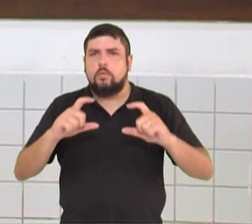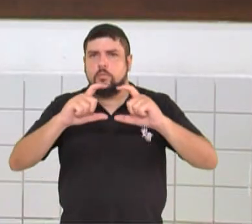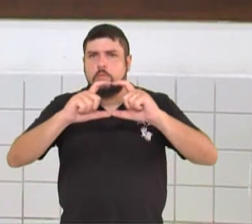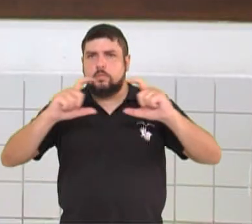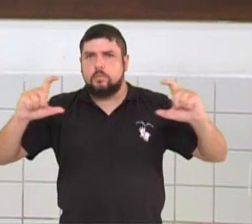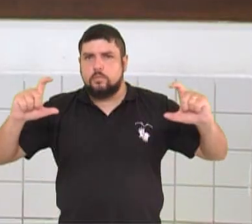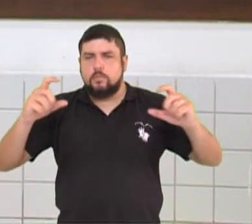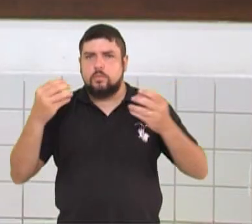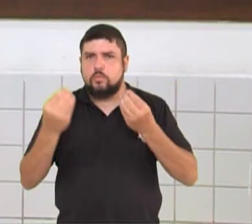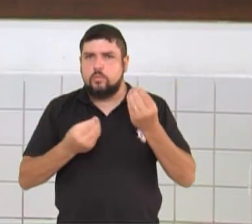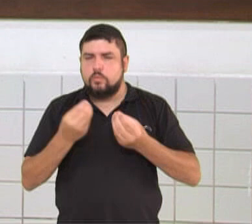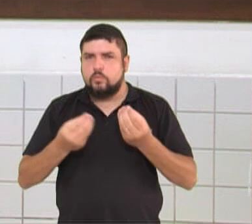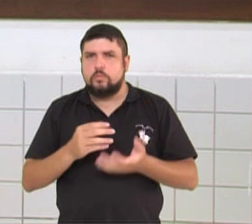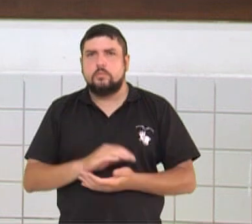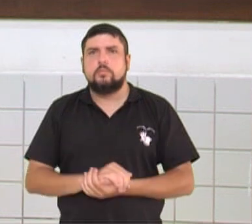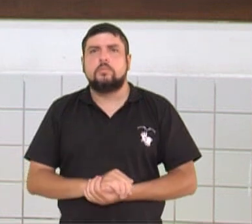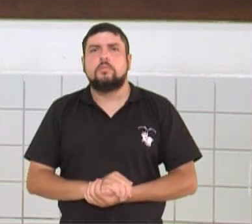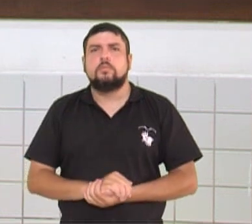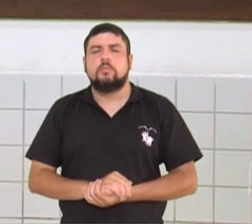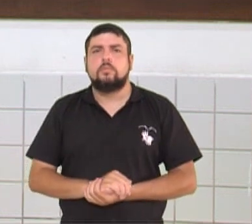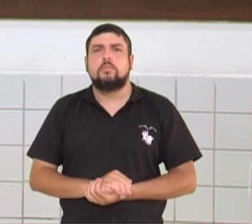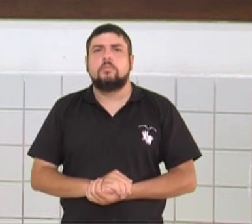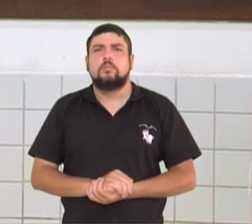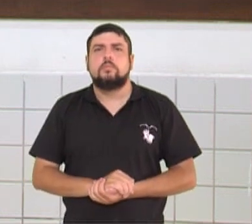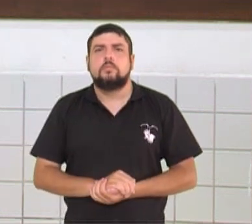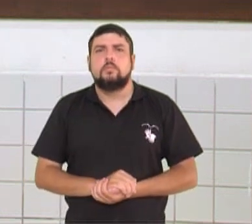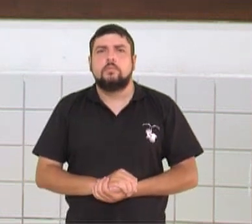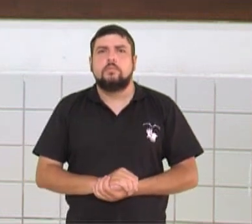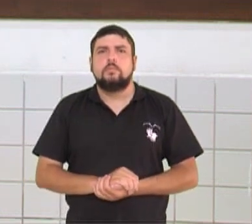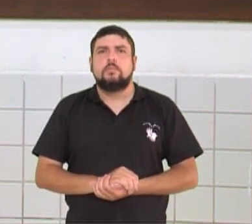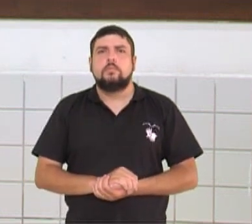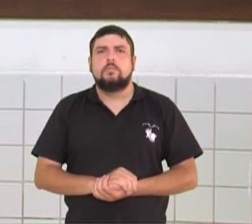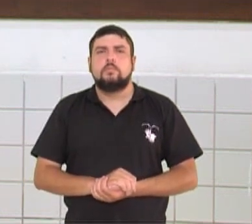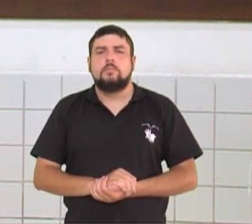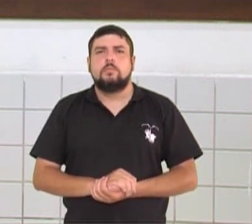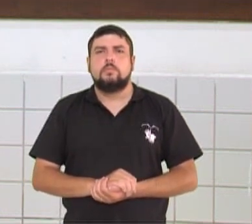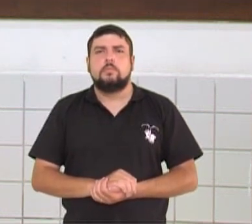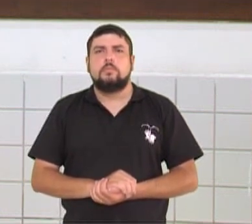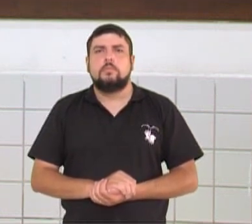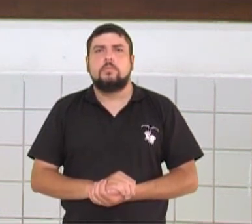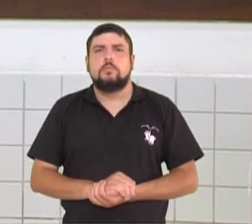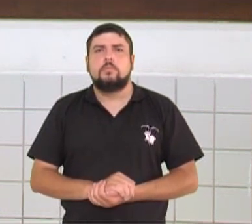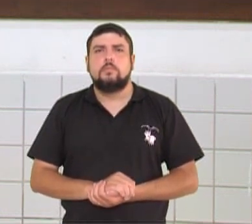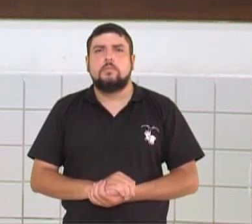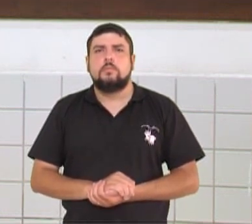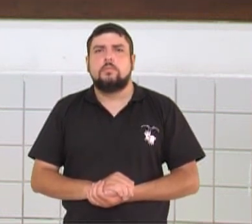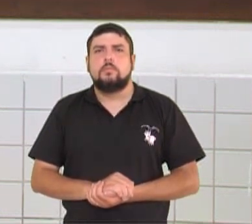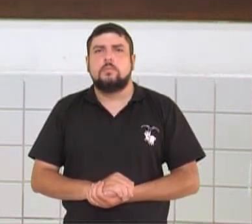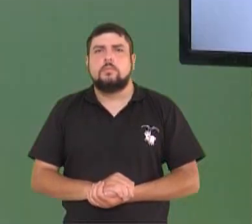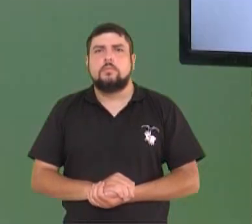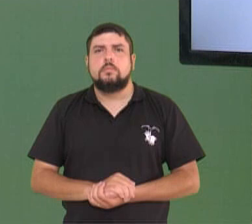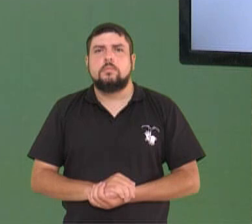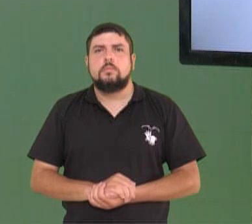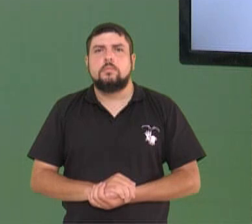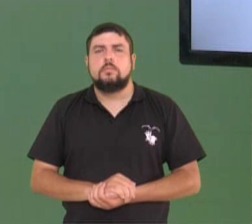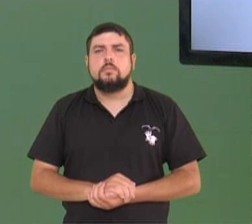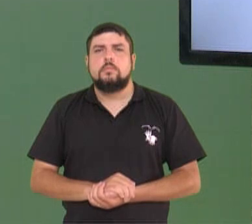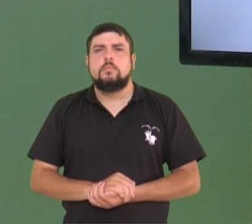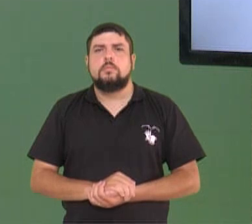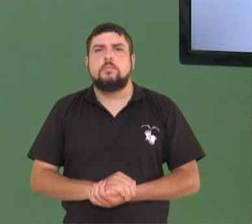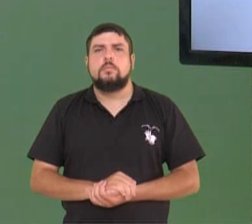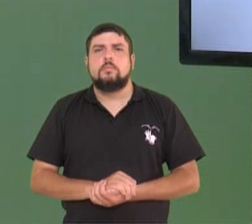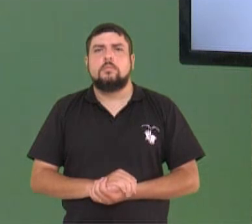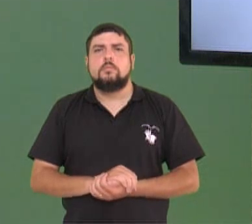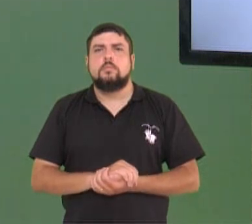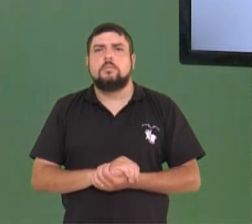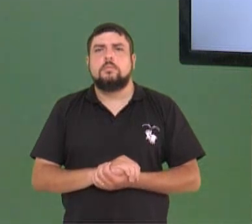Por compreensão, nós vamos fazer essa notação. X pertence aos reais, tal que x é o quê? É maior ou